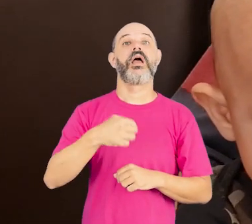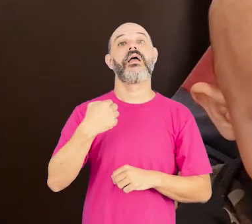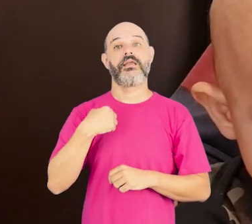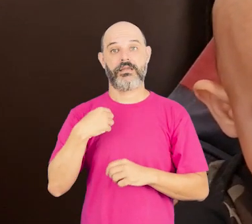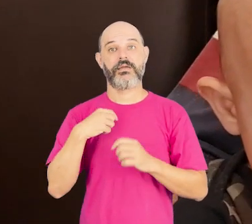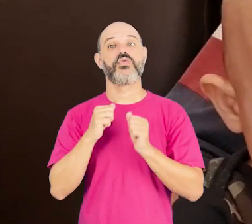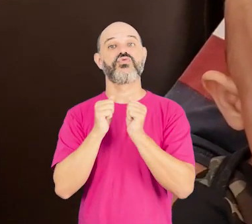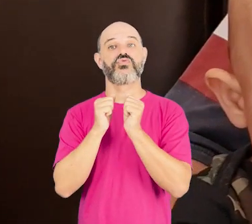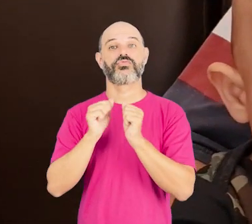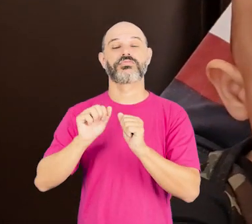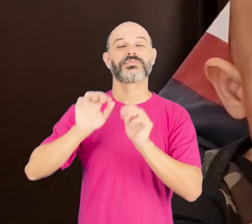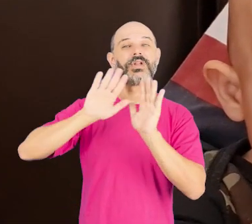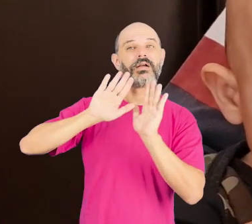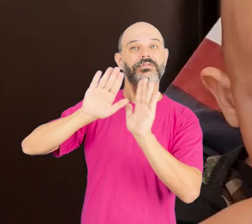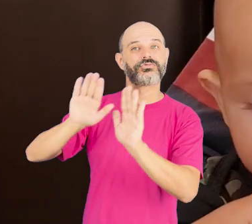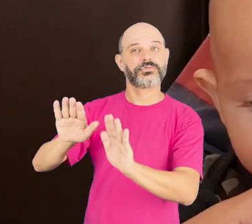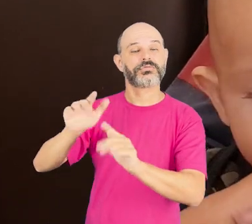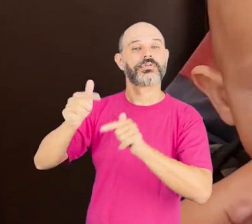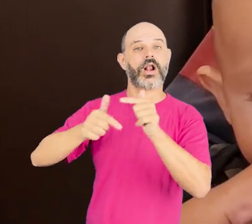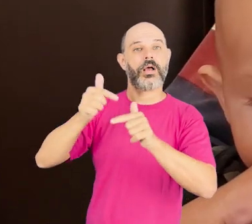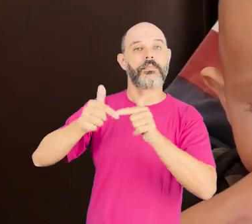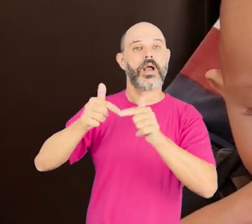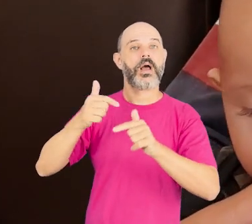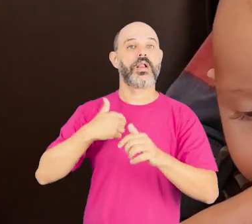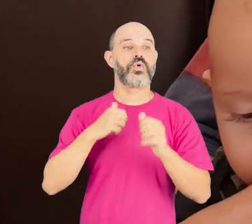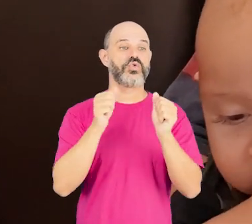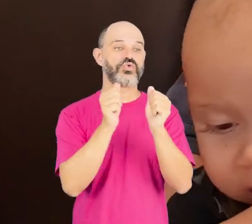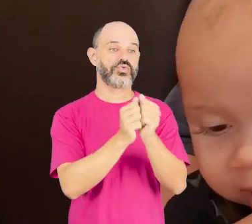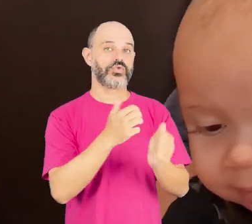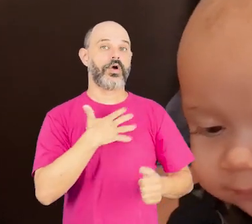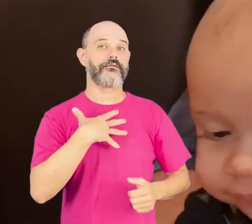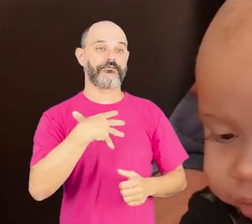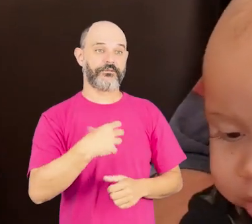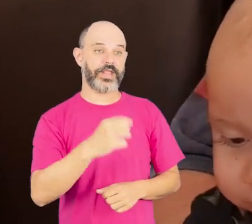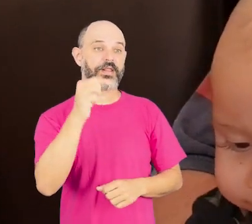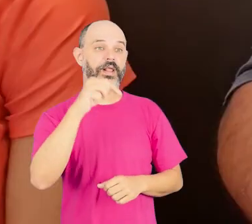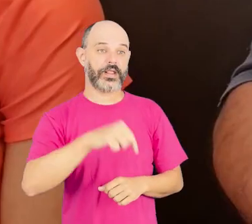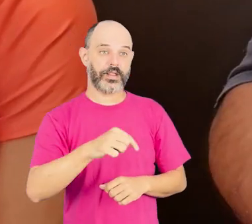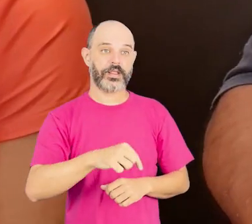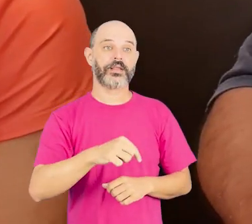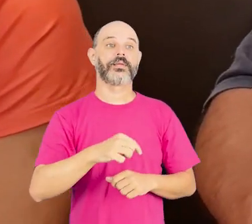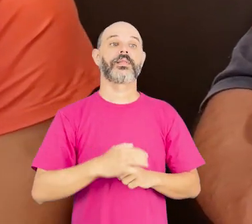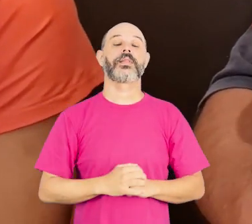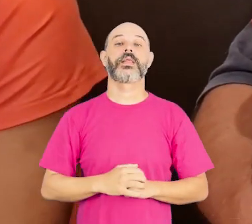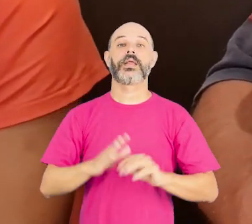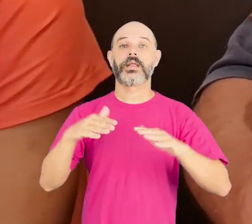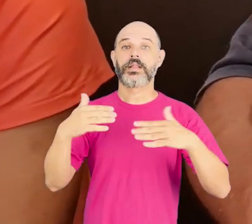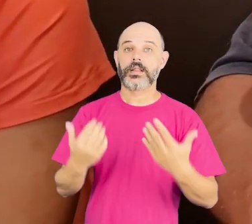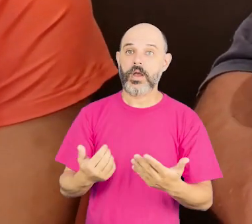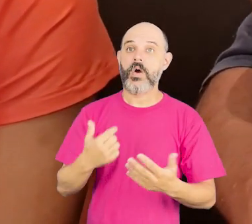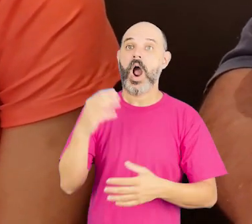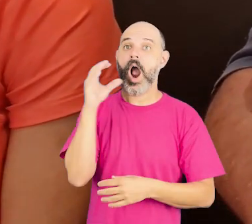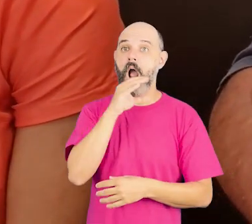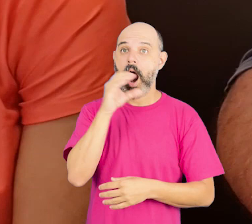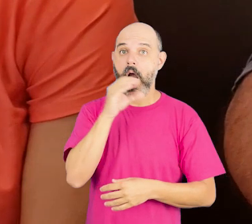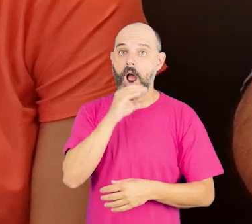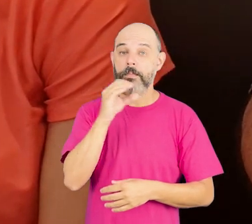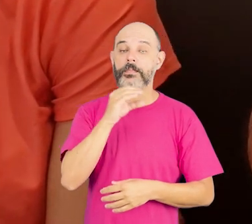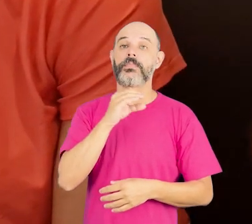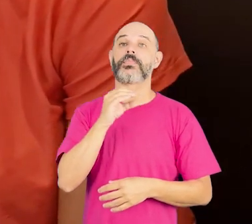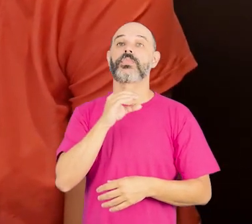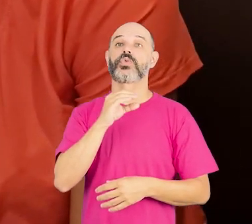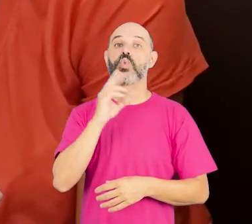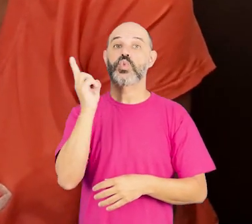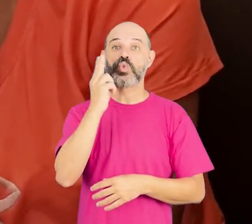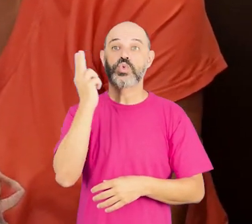vir. Largar todos os meus trabalhos lá para vir cuidar da Estela Laura aqui. Então teve que trazer